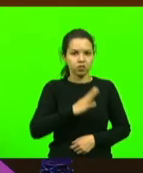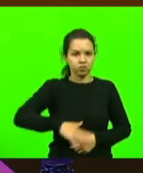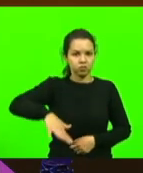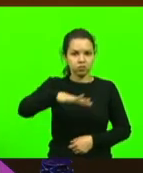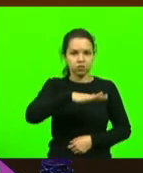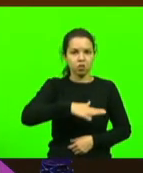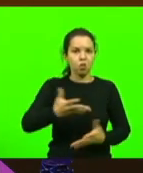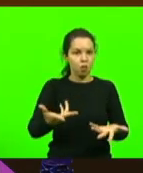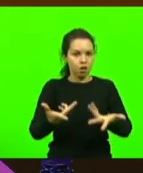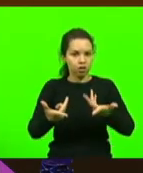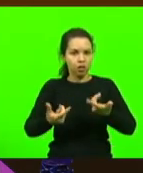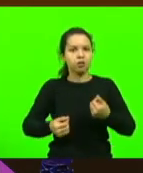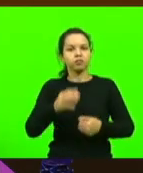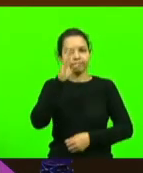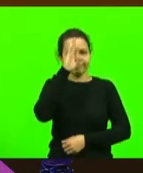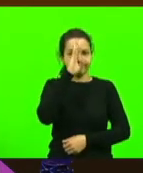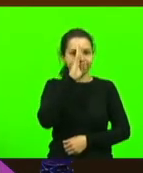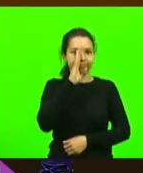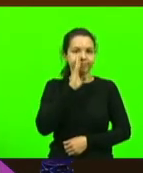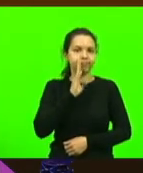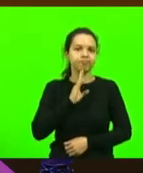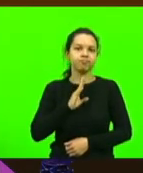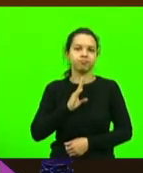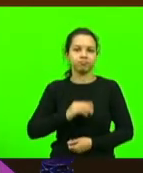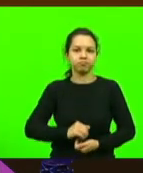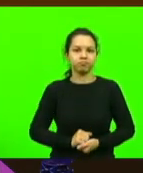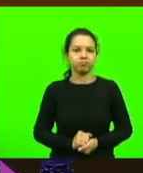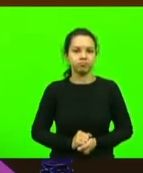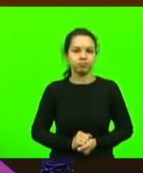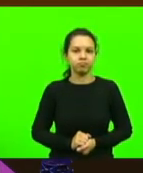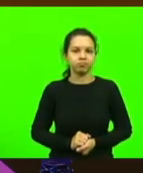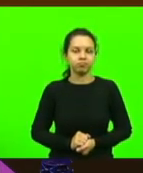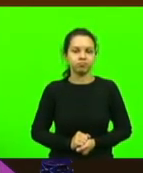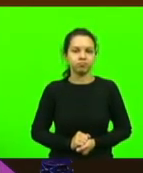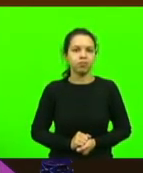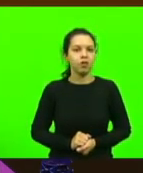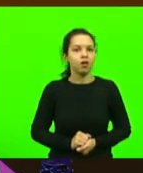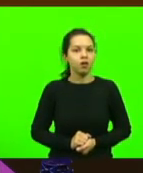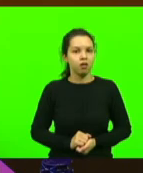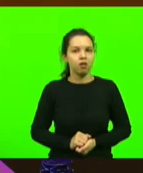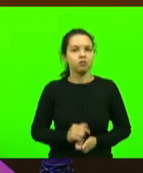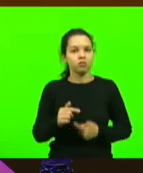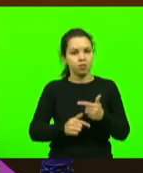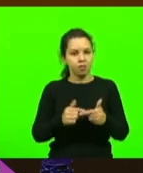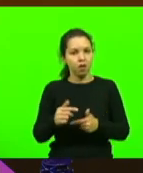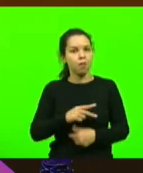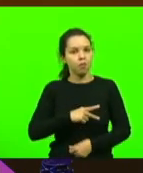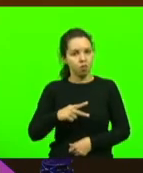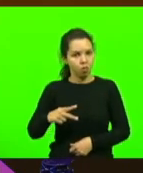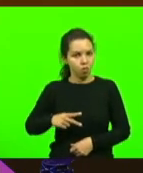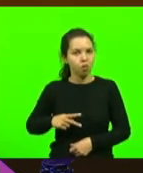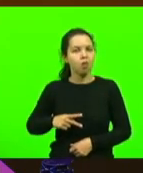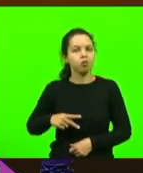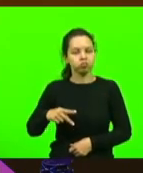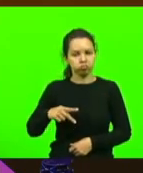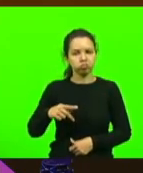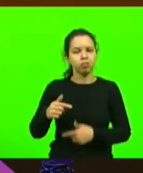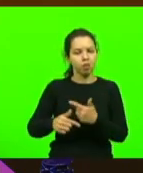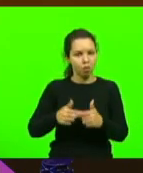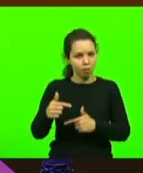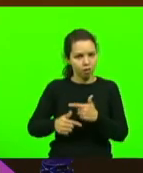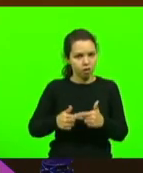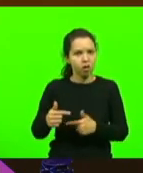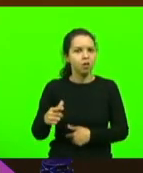e gratuito e e é óbvio que o serviço público tem problema isso não não